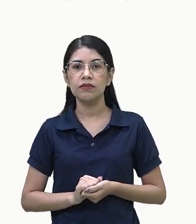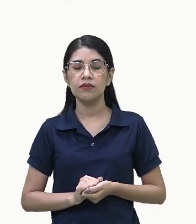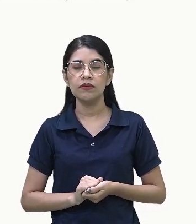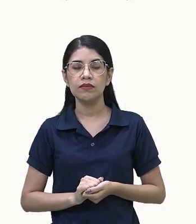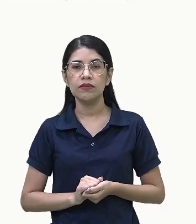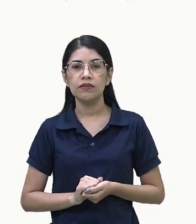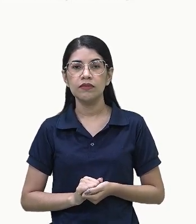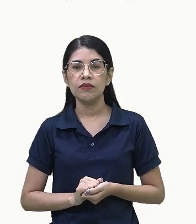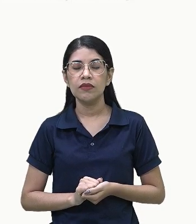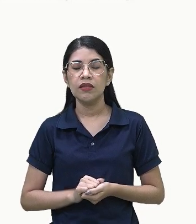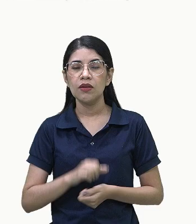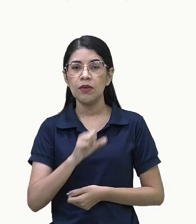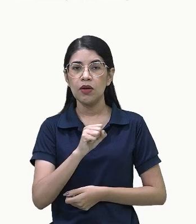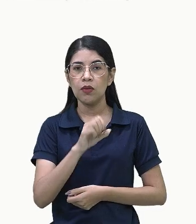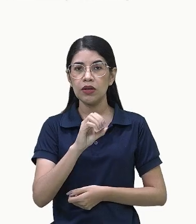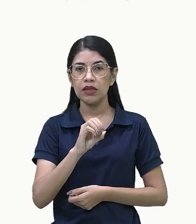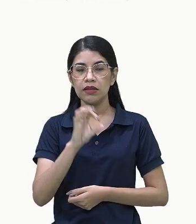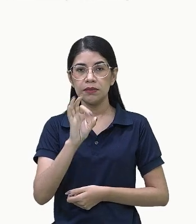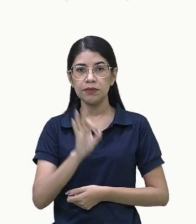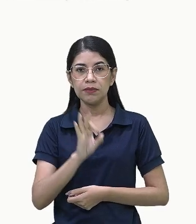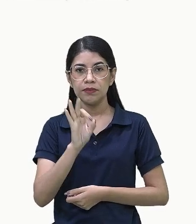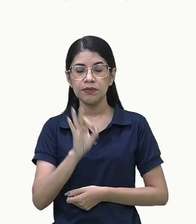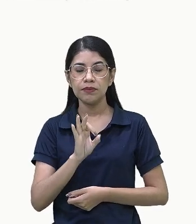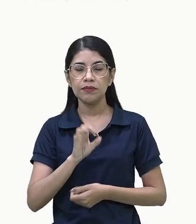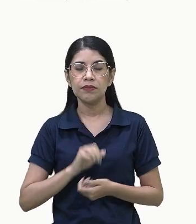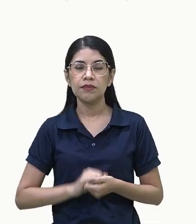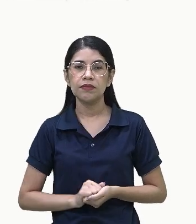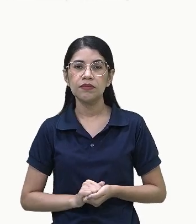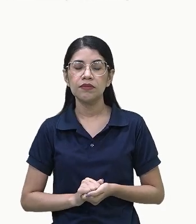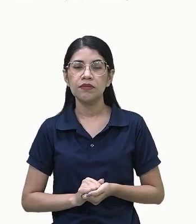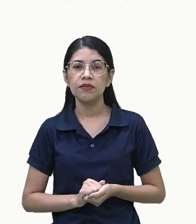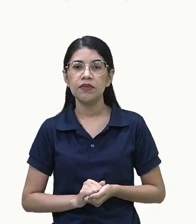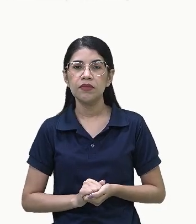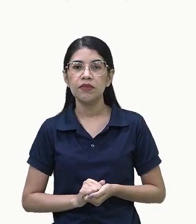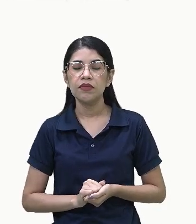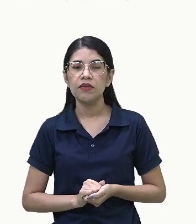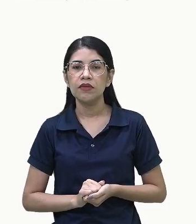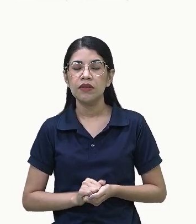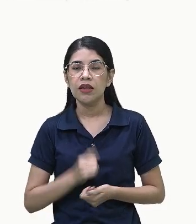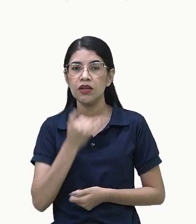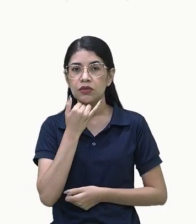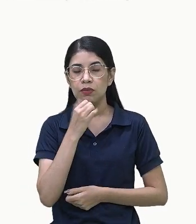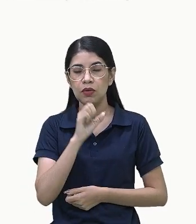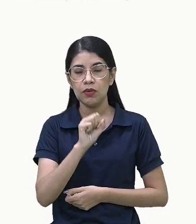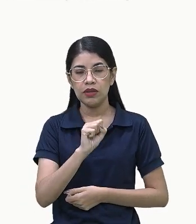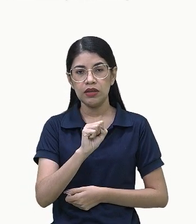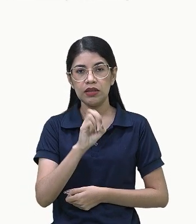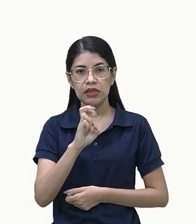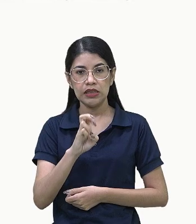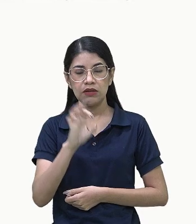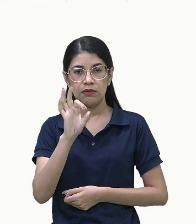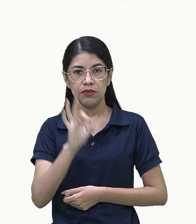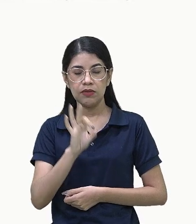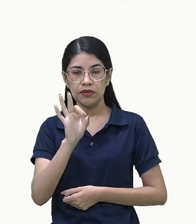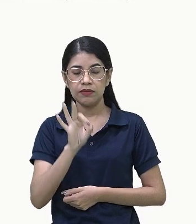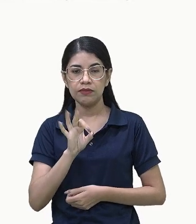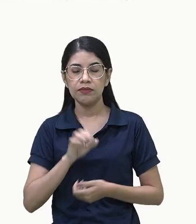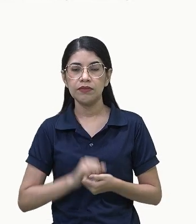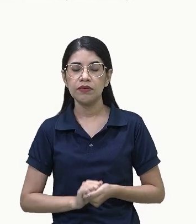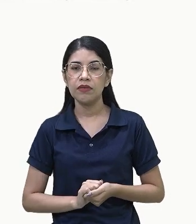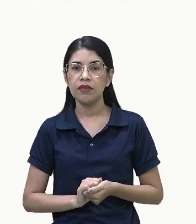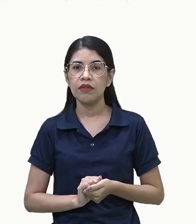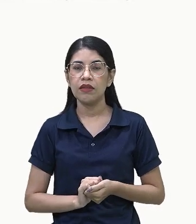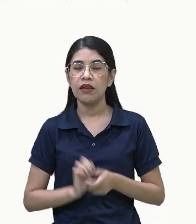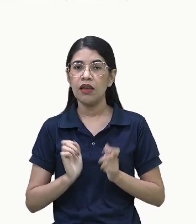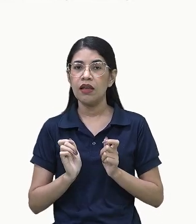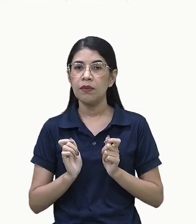é de 80%, aliás, 85%. A probabilidade